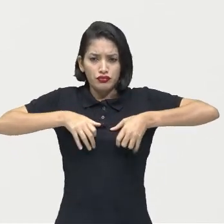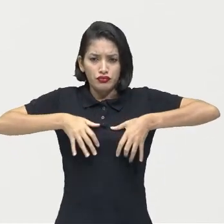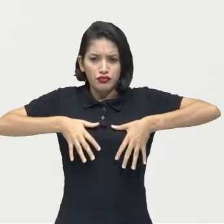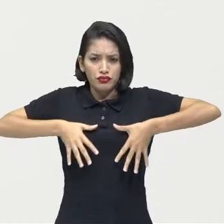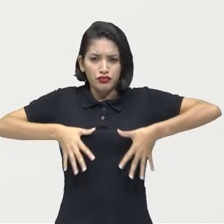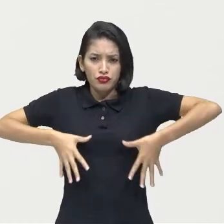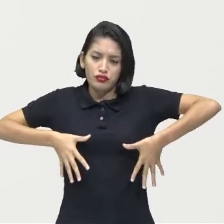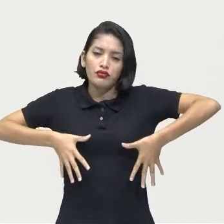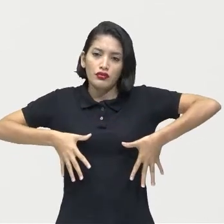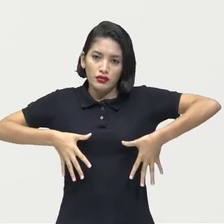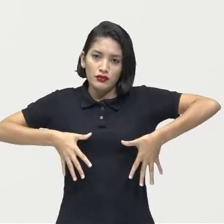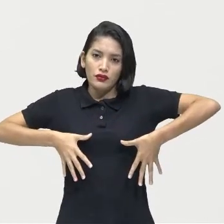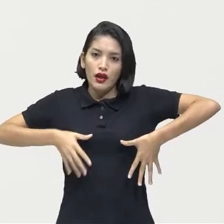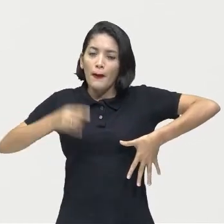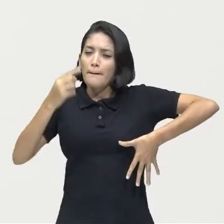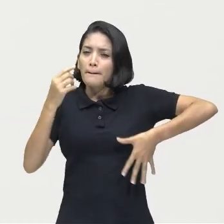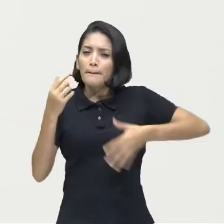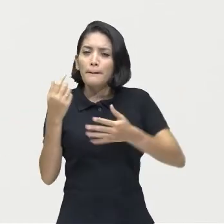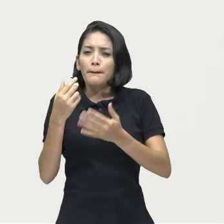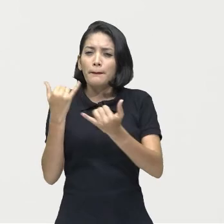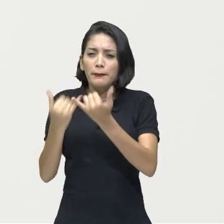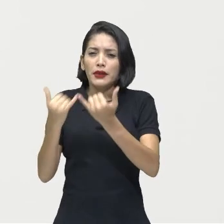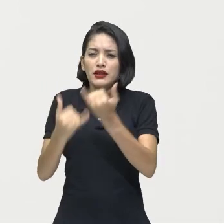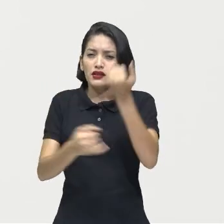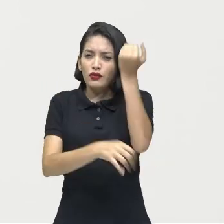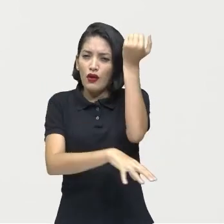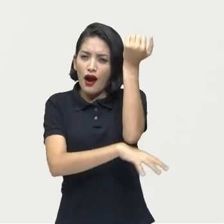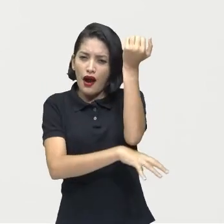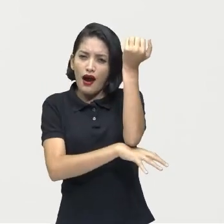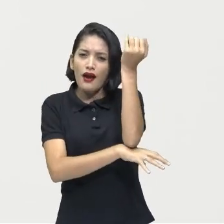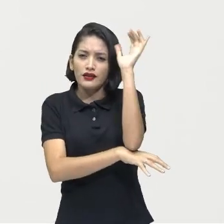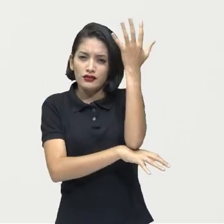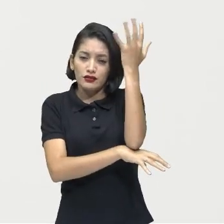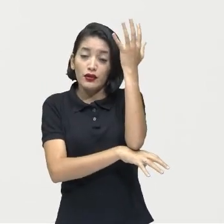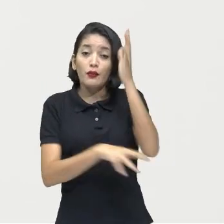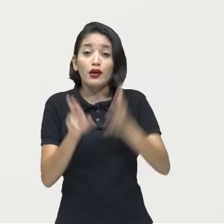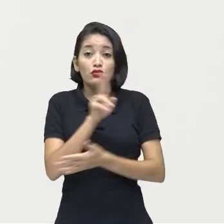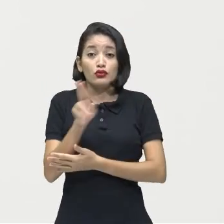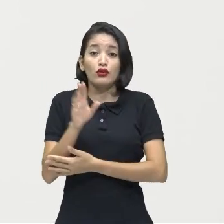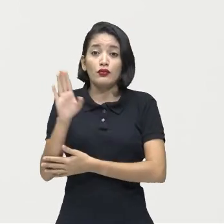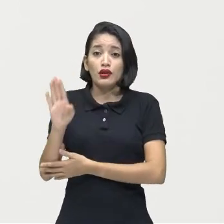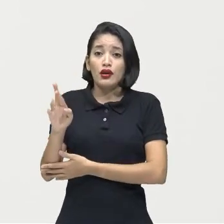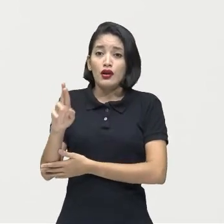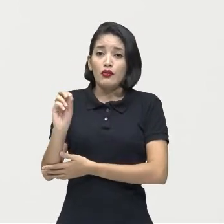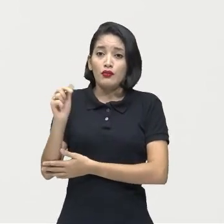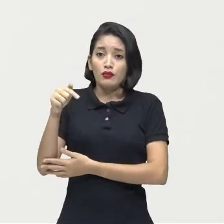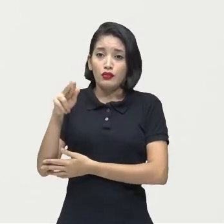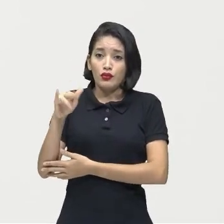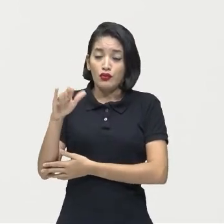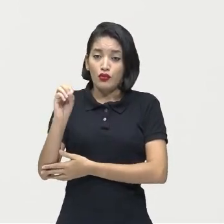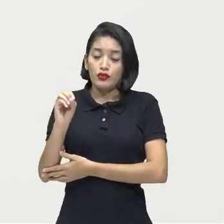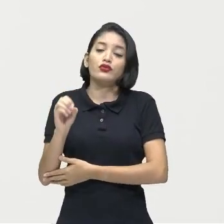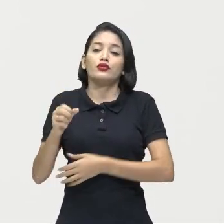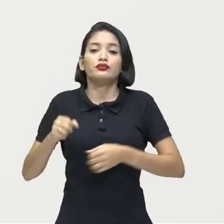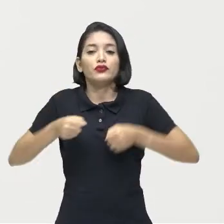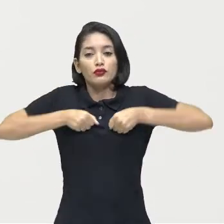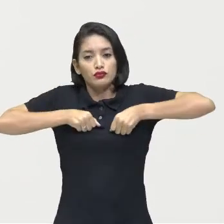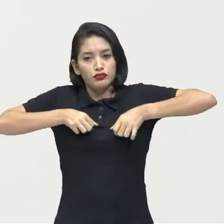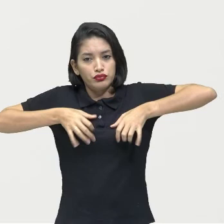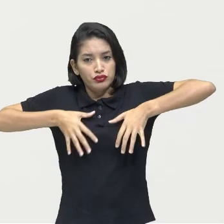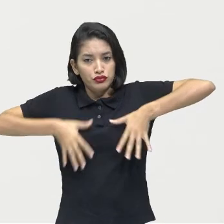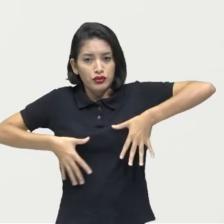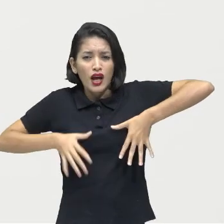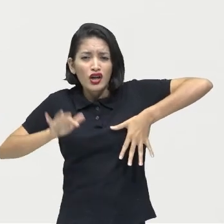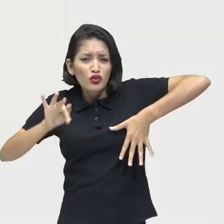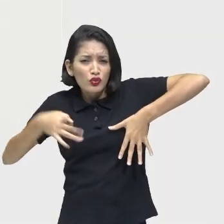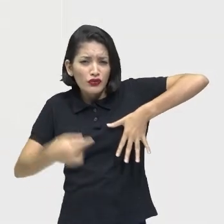fosse aqui, ó, a raiz de uma planta, tá? Mas essa estrutura é chamada de brônquio. E lá no finalzinho, né, dessa